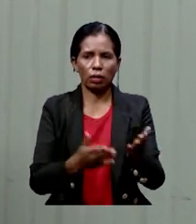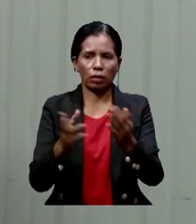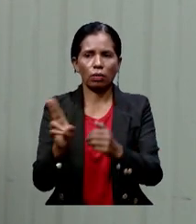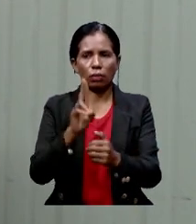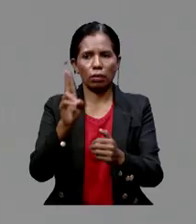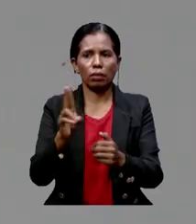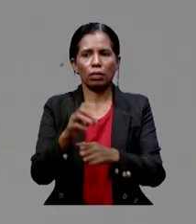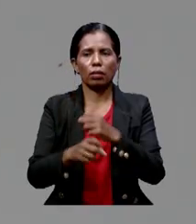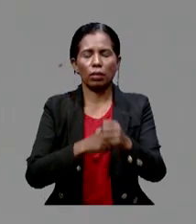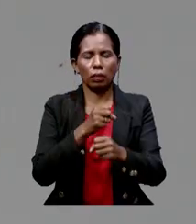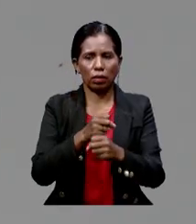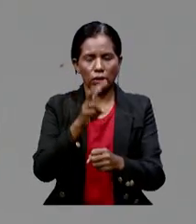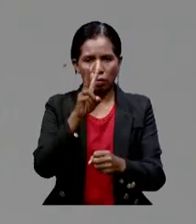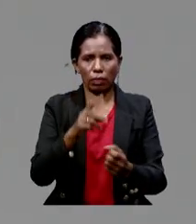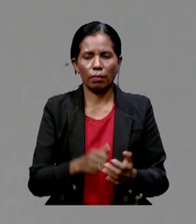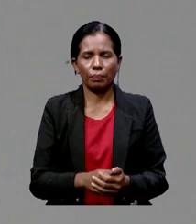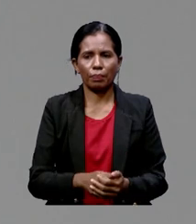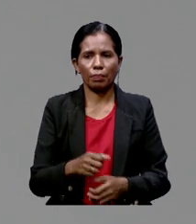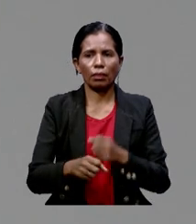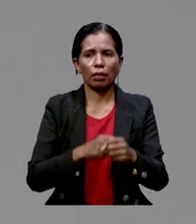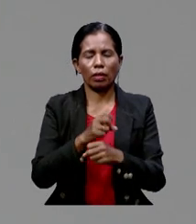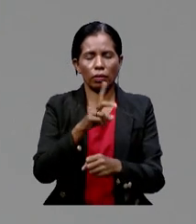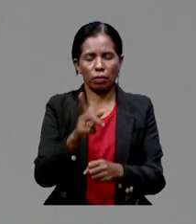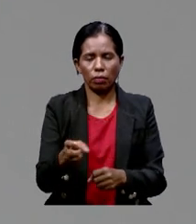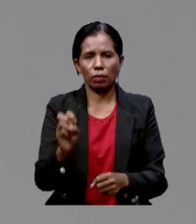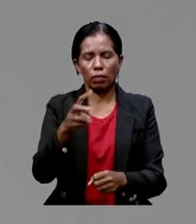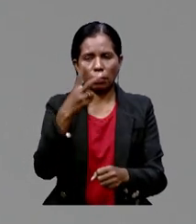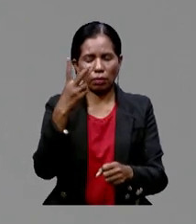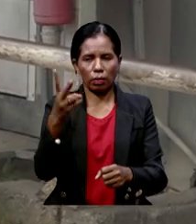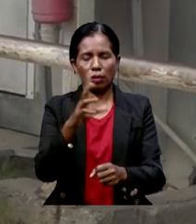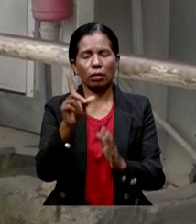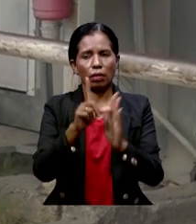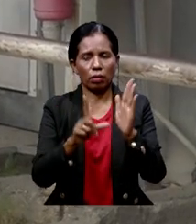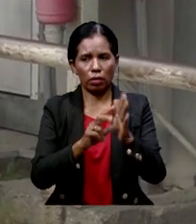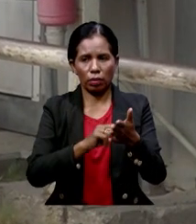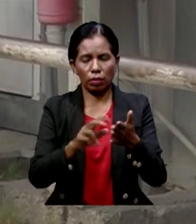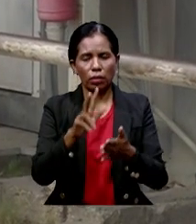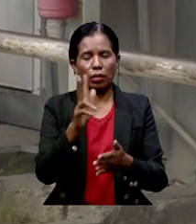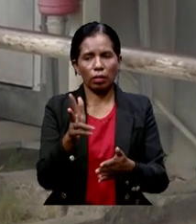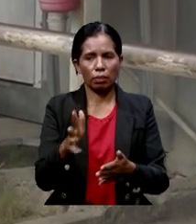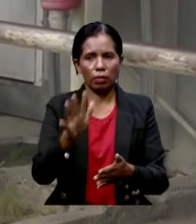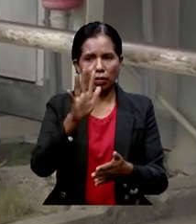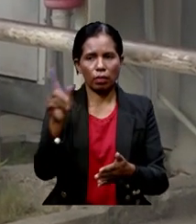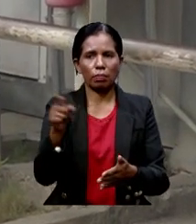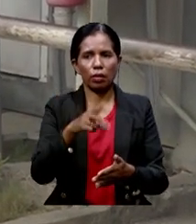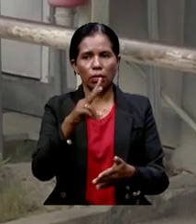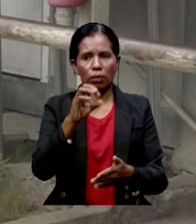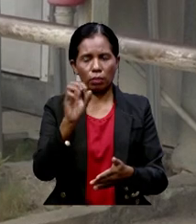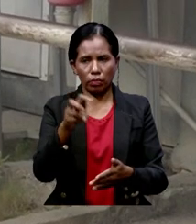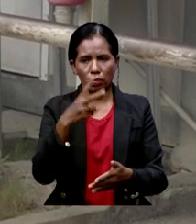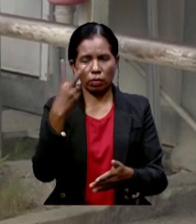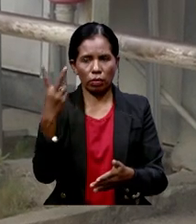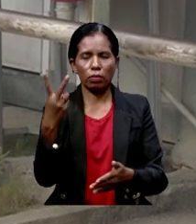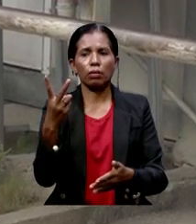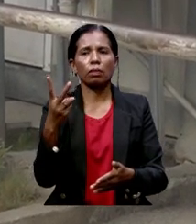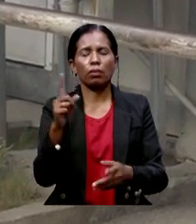sistema durante tinarua serve ipe kriya yatinang riuno san lo sinrua ho decreto lei número 305 para regulação de sindroa fula de julho,